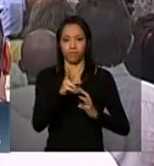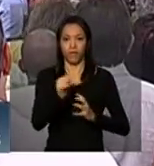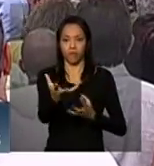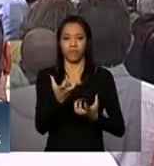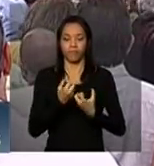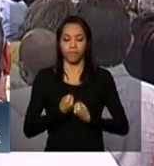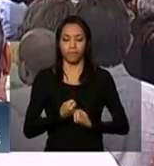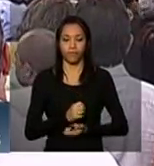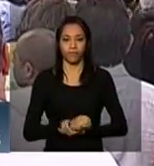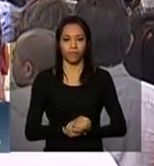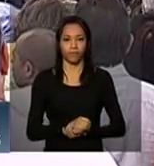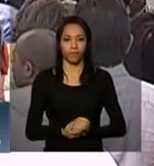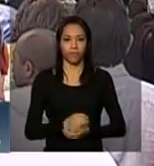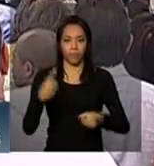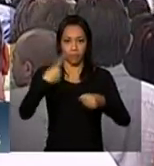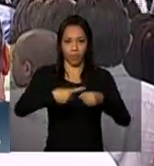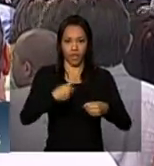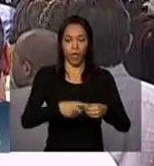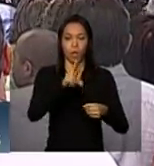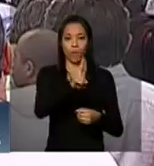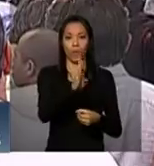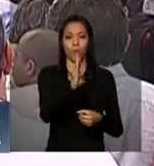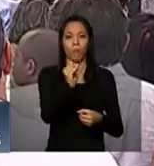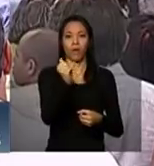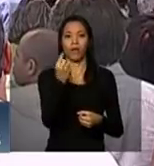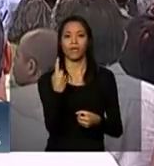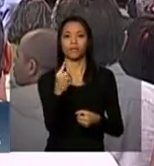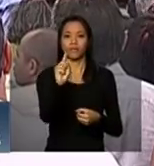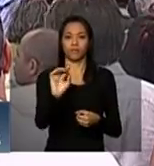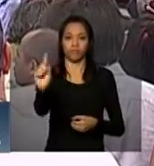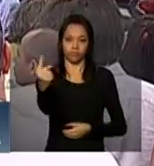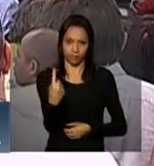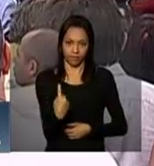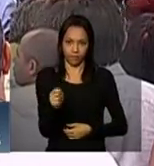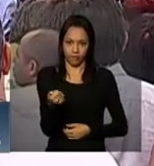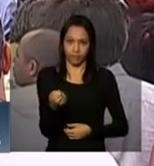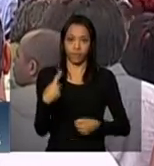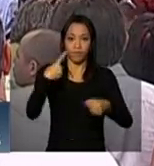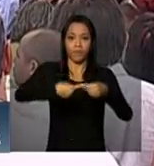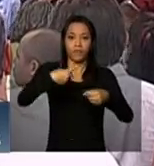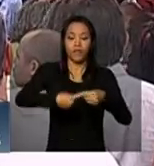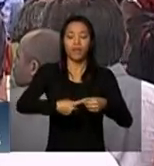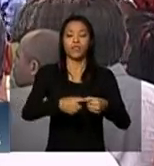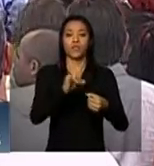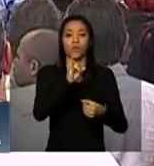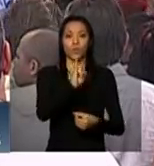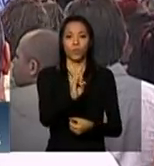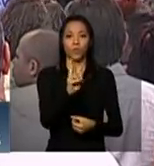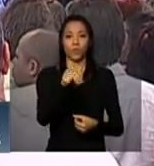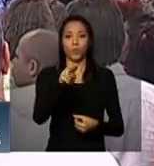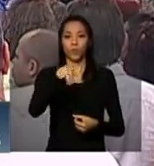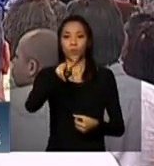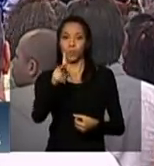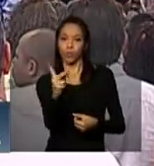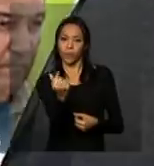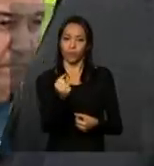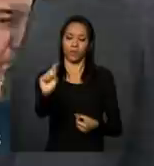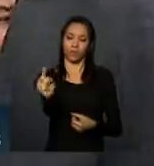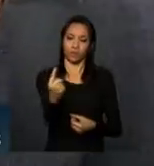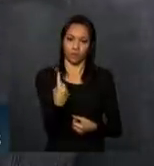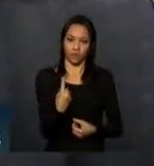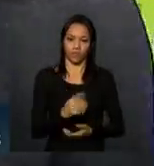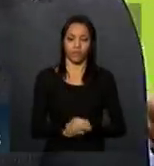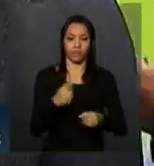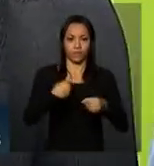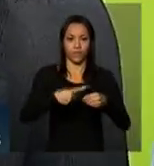ca Uba Mendes Almeida urucun Geraldo an Rosário